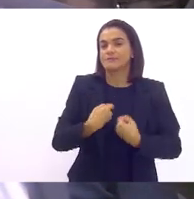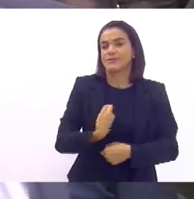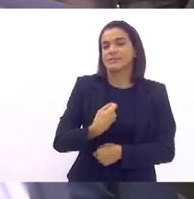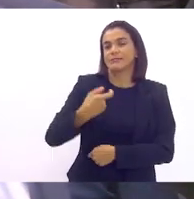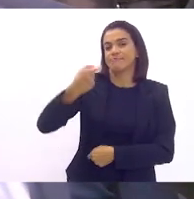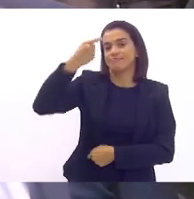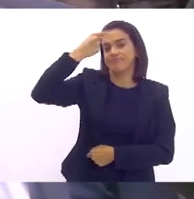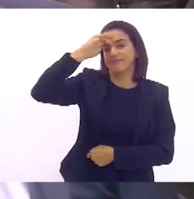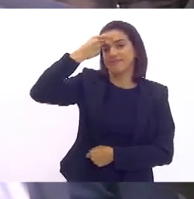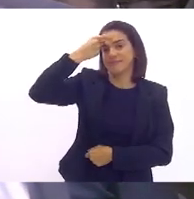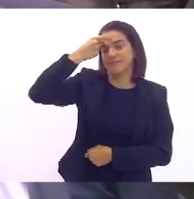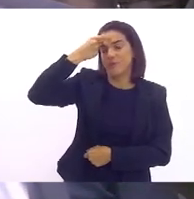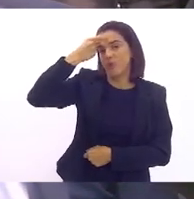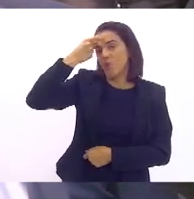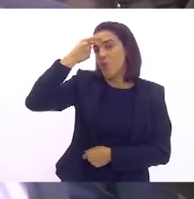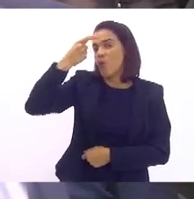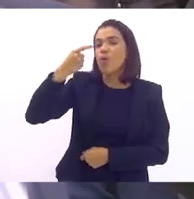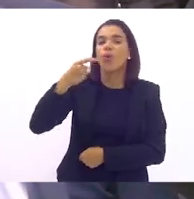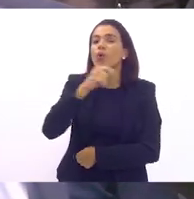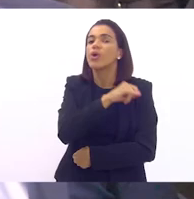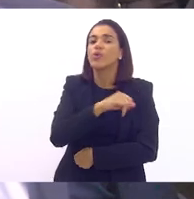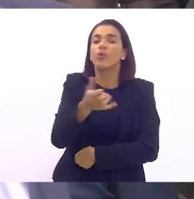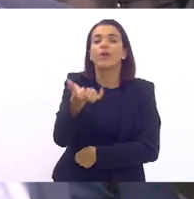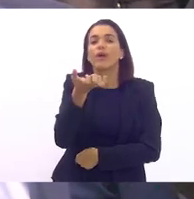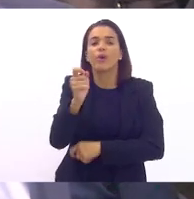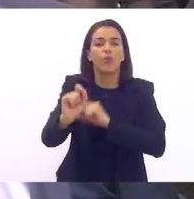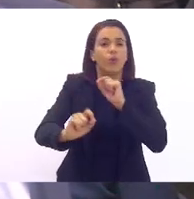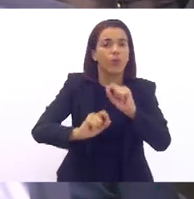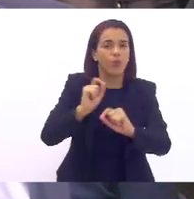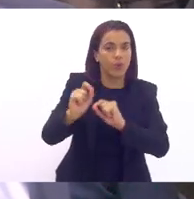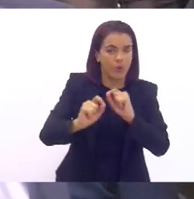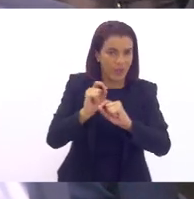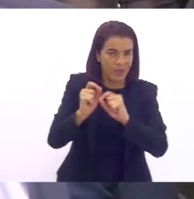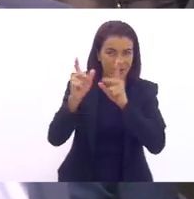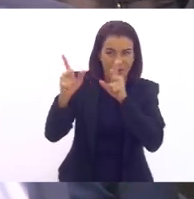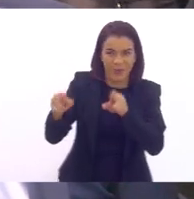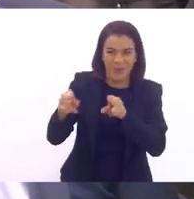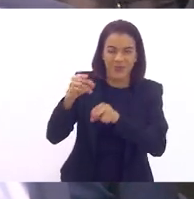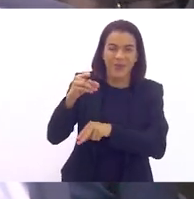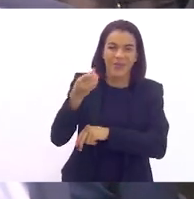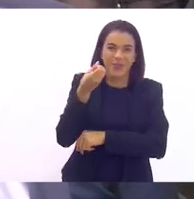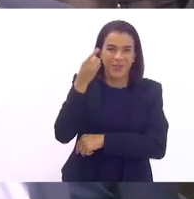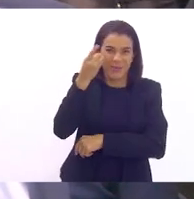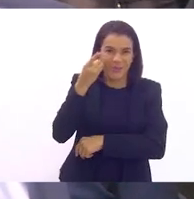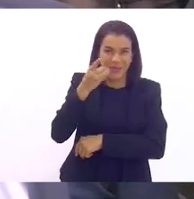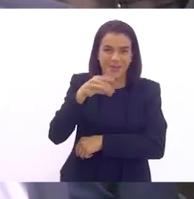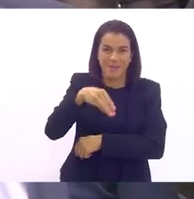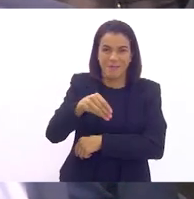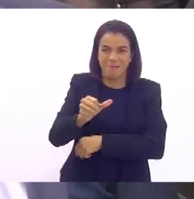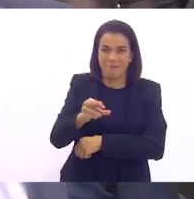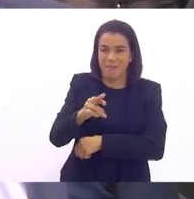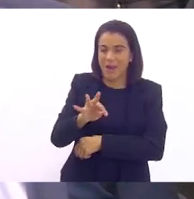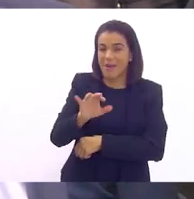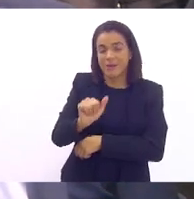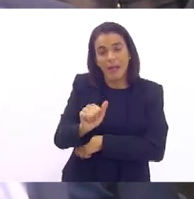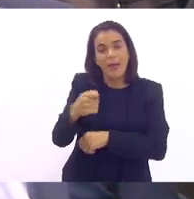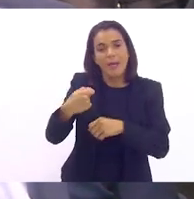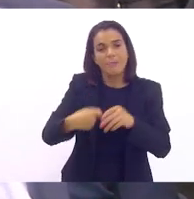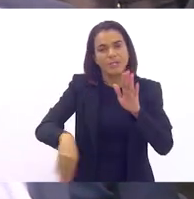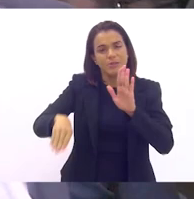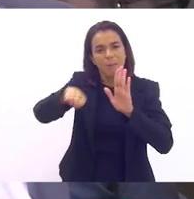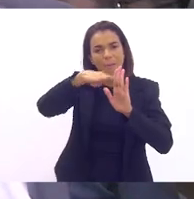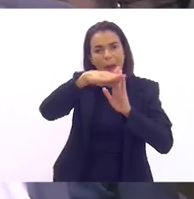eh do que do que que o rio quer e eu acho que como a deputada Marta Rocha bem disse trazer algumas pastas para